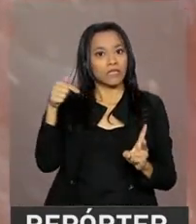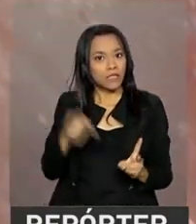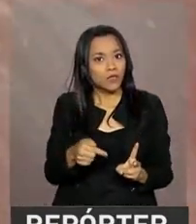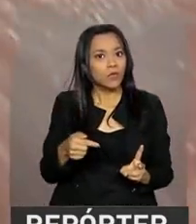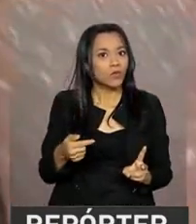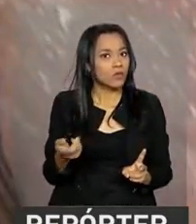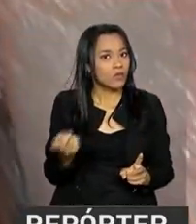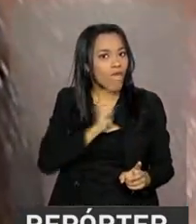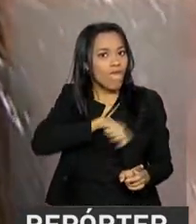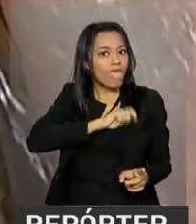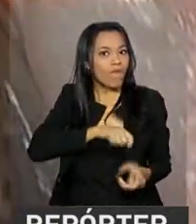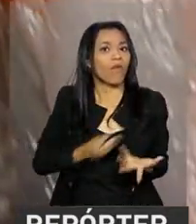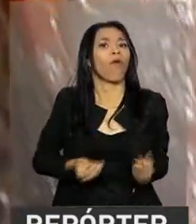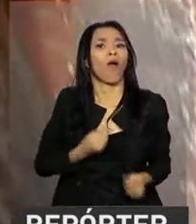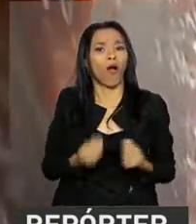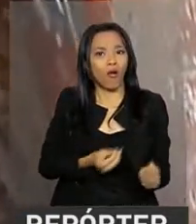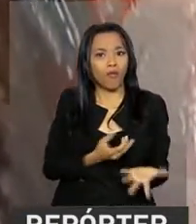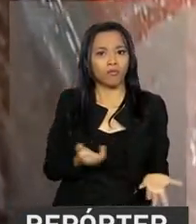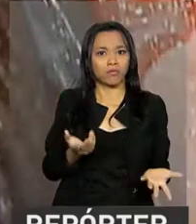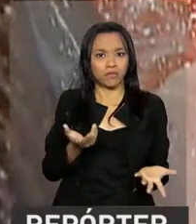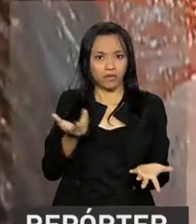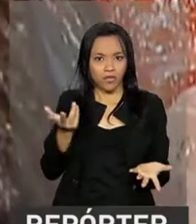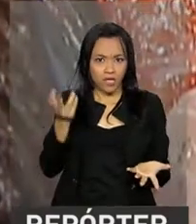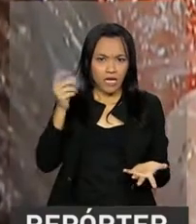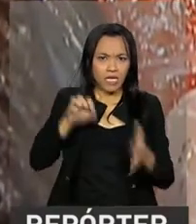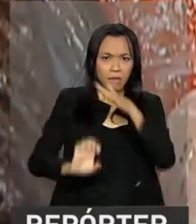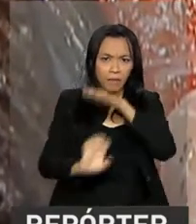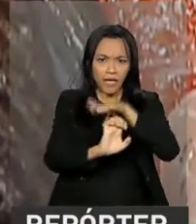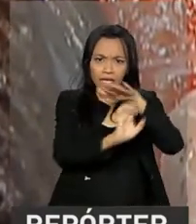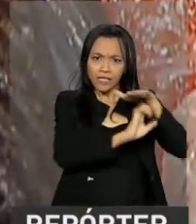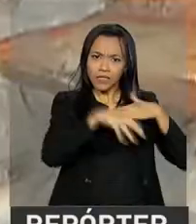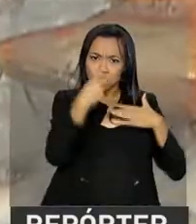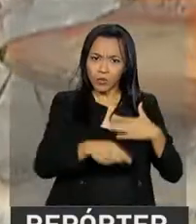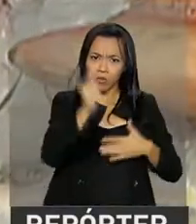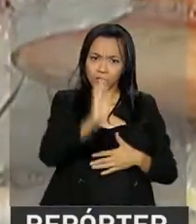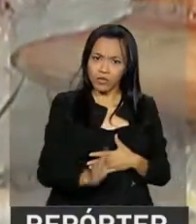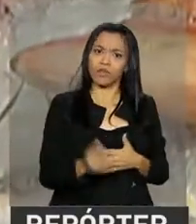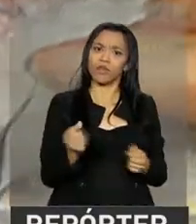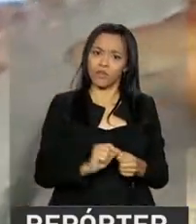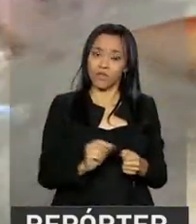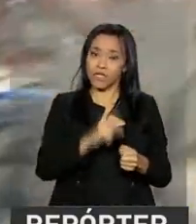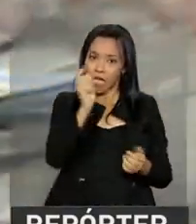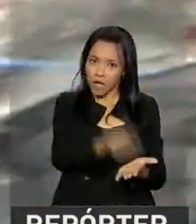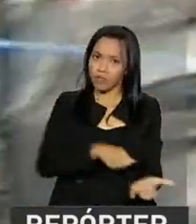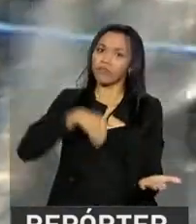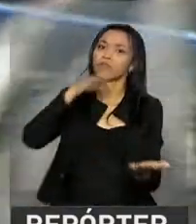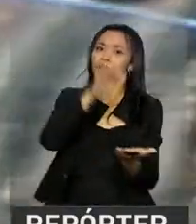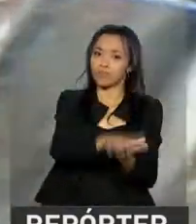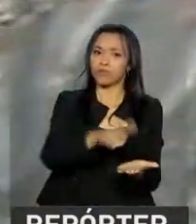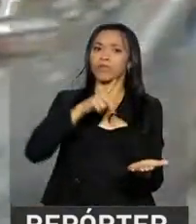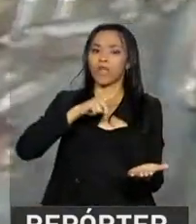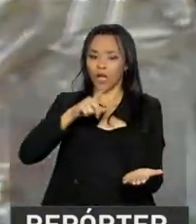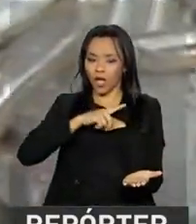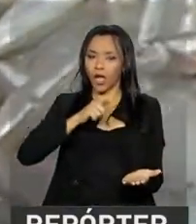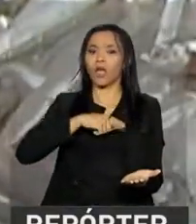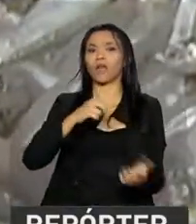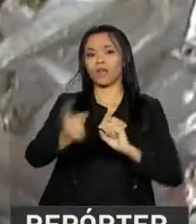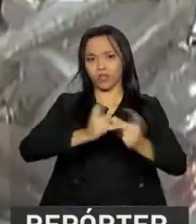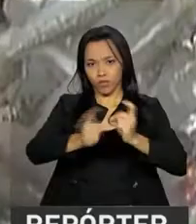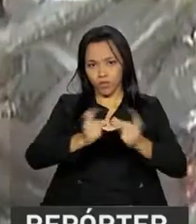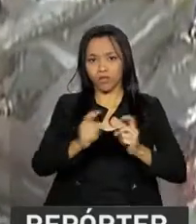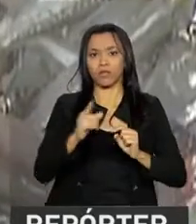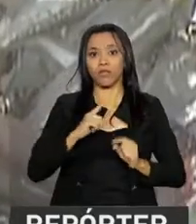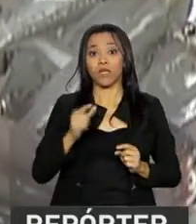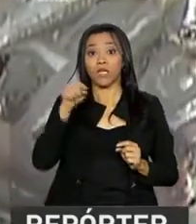é chamado de fraude econômica quando cometido por empresas nacionais este delito é punido com penas administrativas e multas o estabelecimento